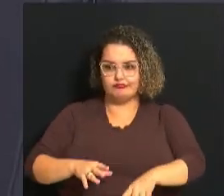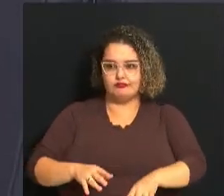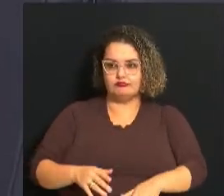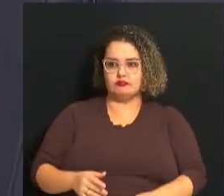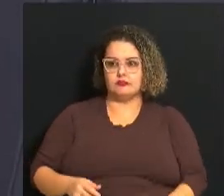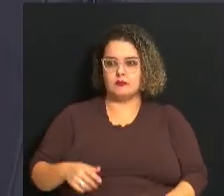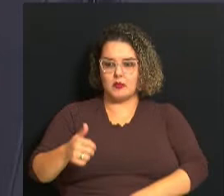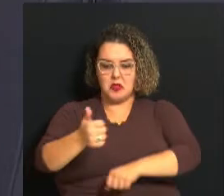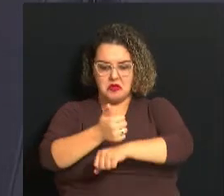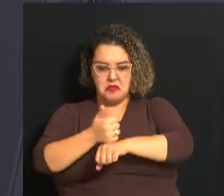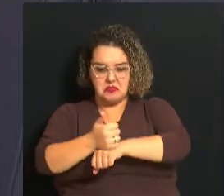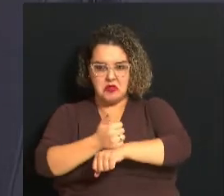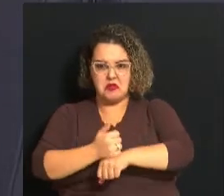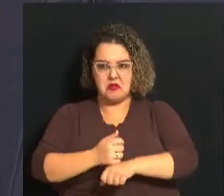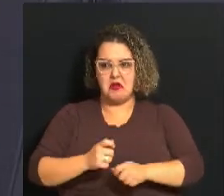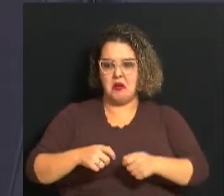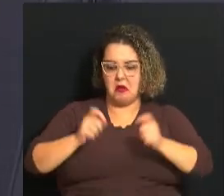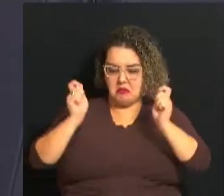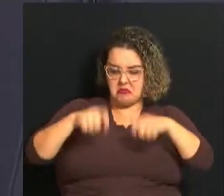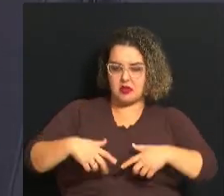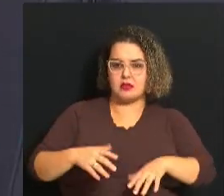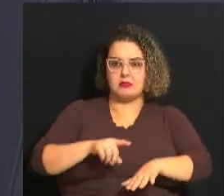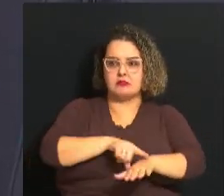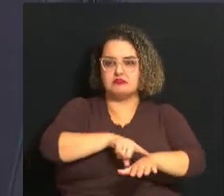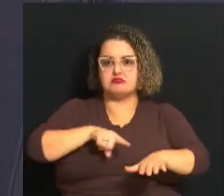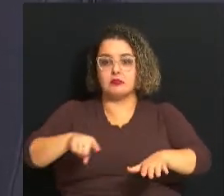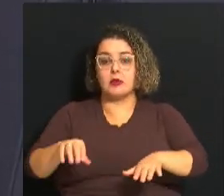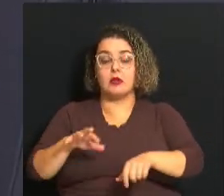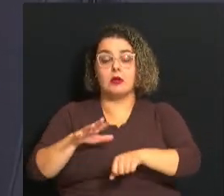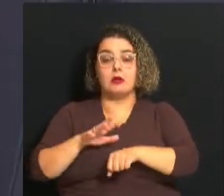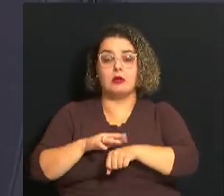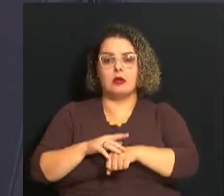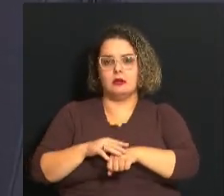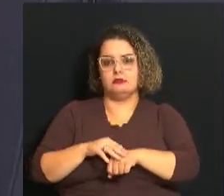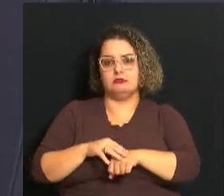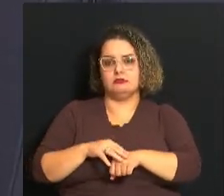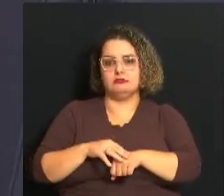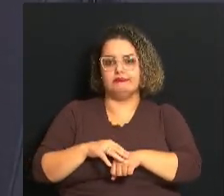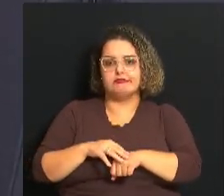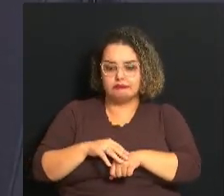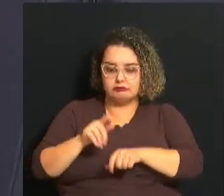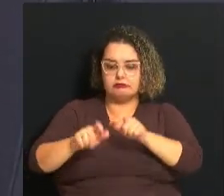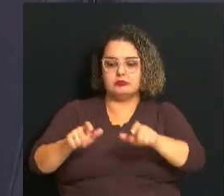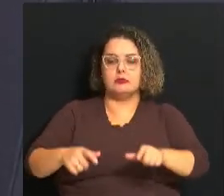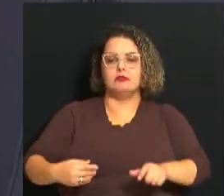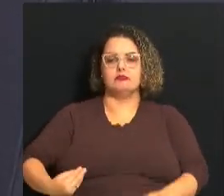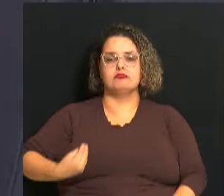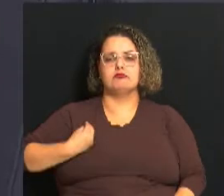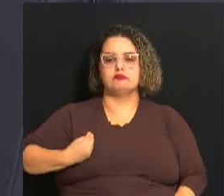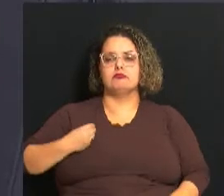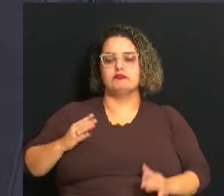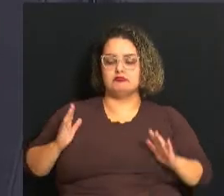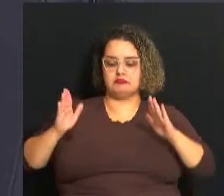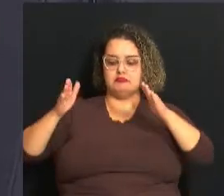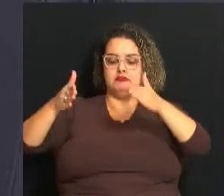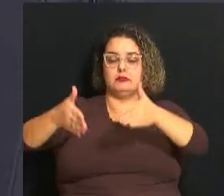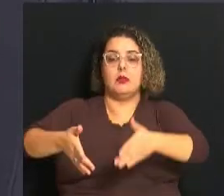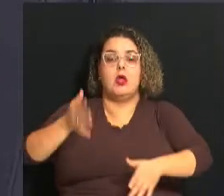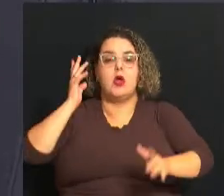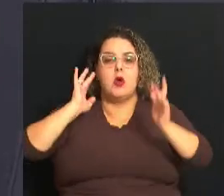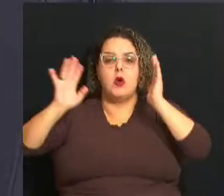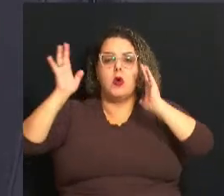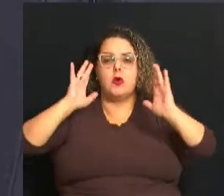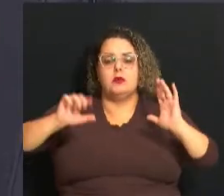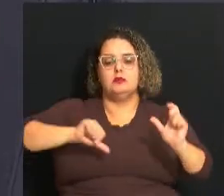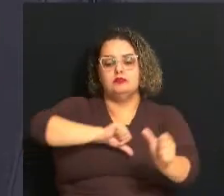competente e comprometido afastado por dois adoecimento gente que dedica a vida ao sonho de mudar